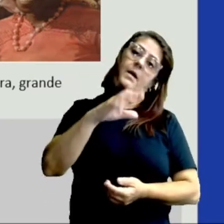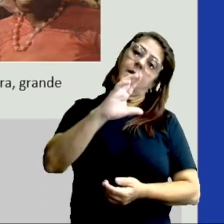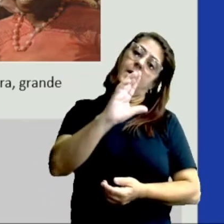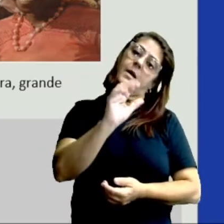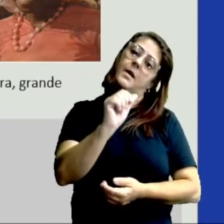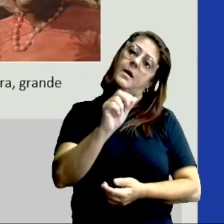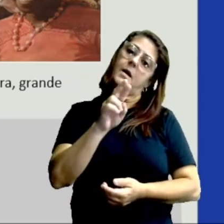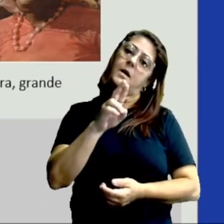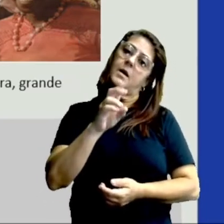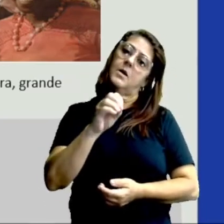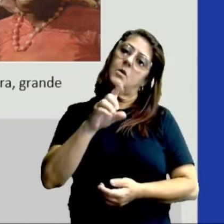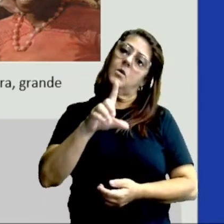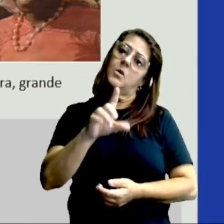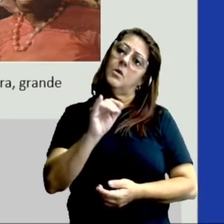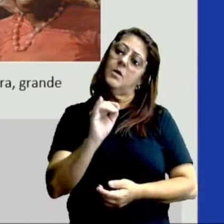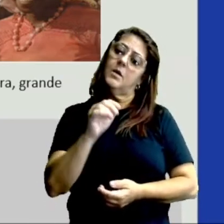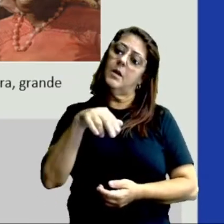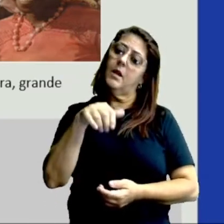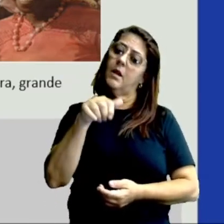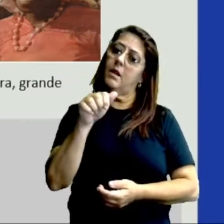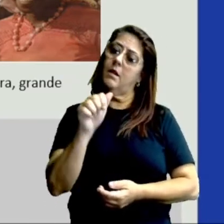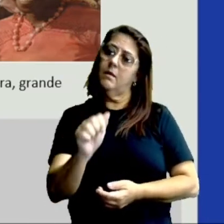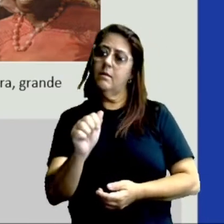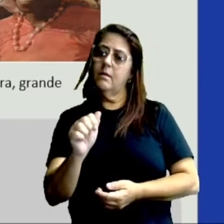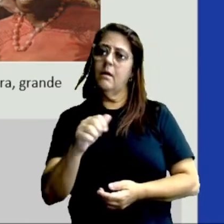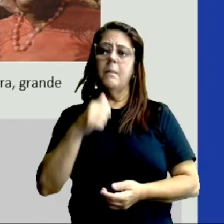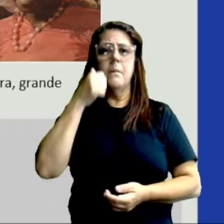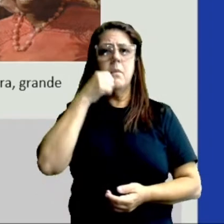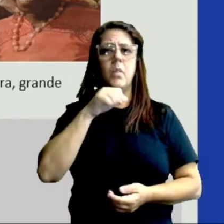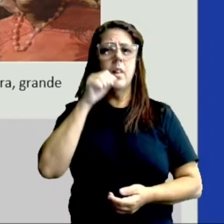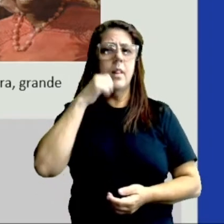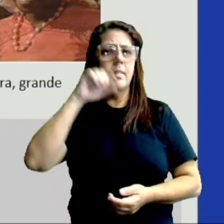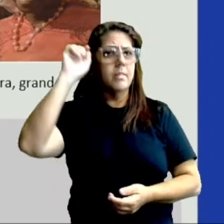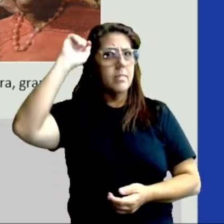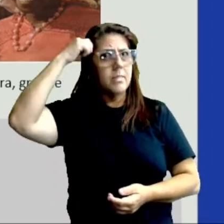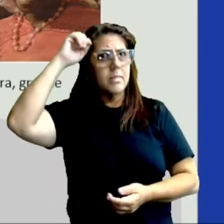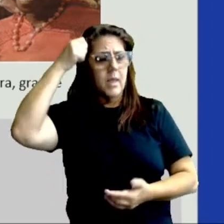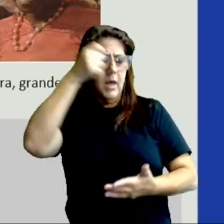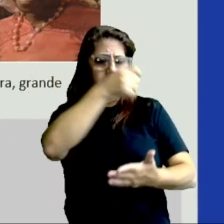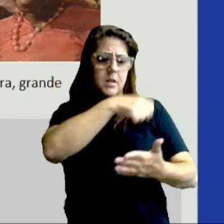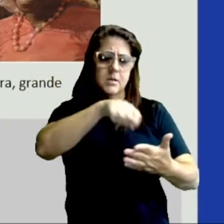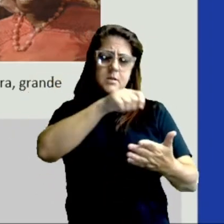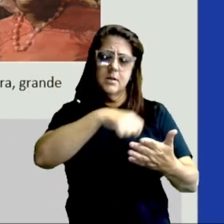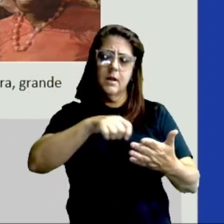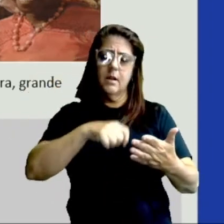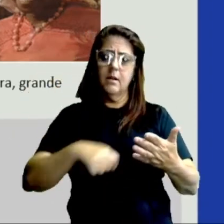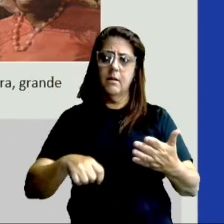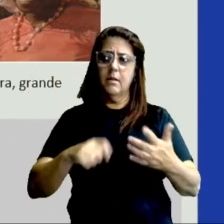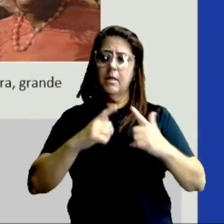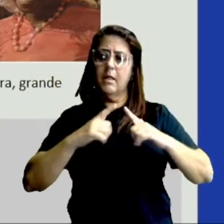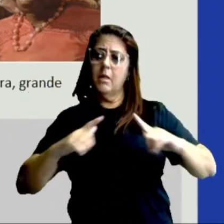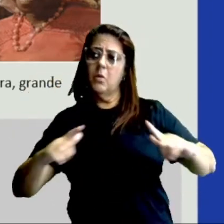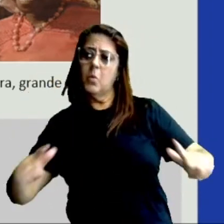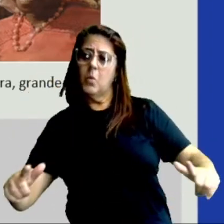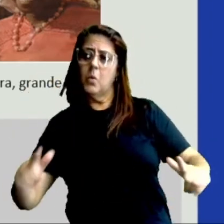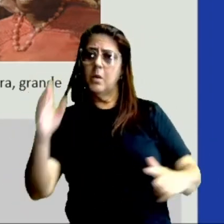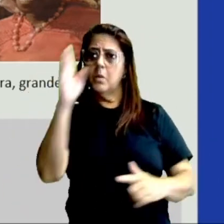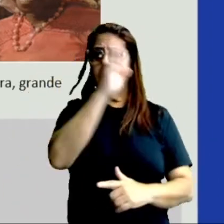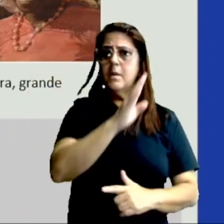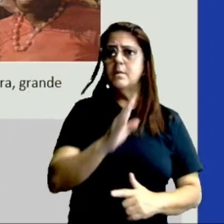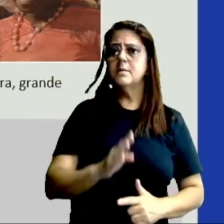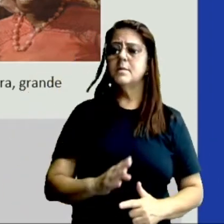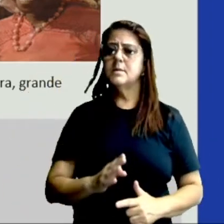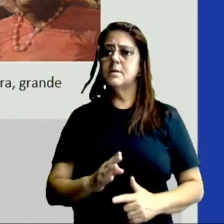Maria de Jesus que é uma mulher negra escritora um grande nome da literatura brasileira também